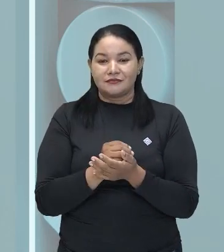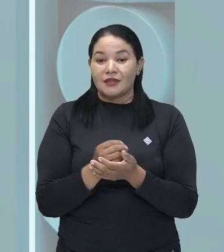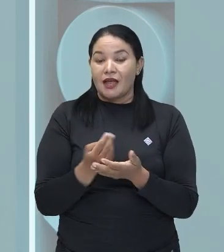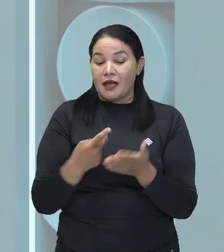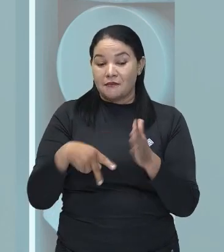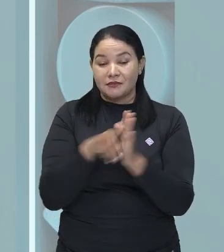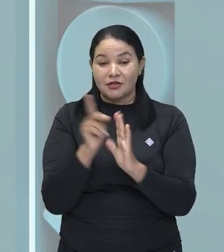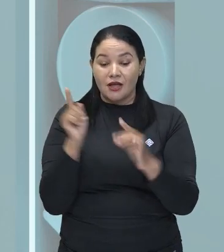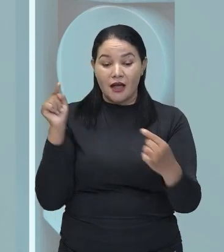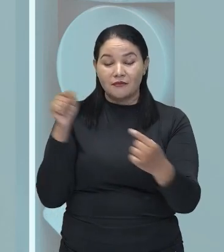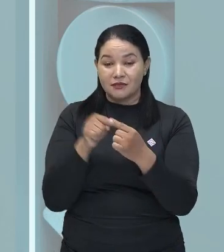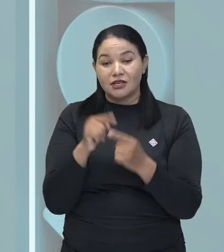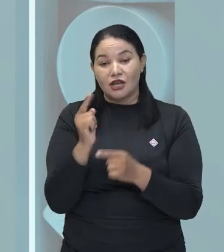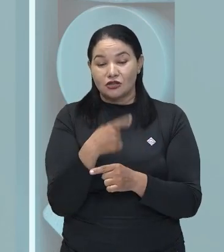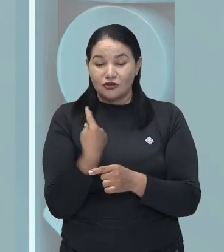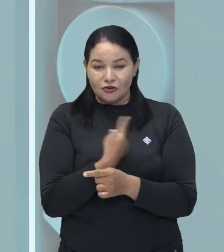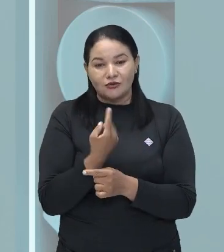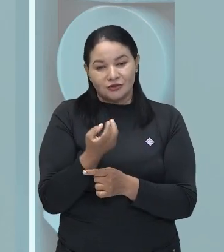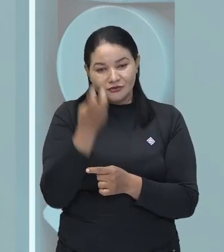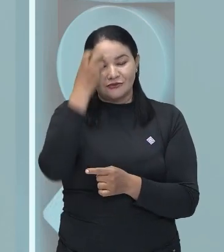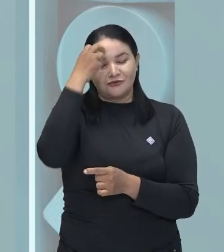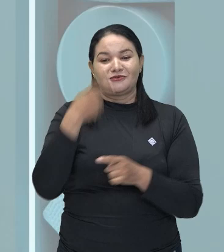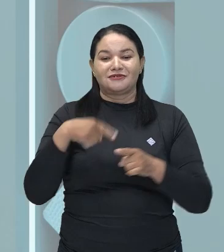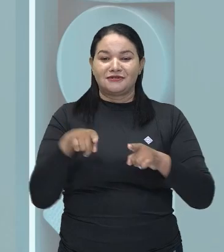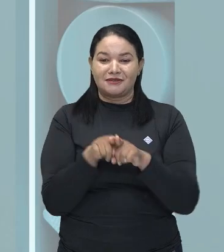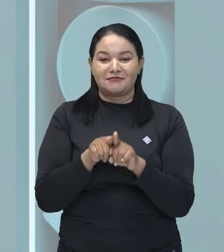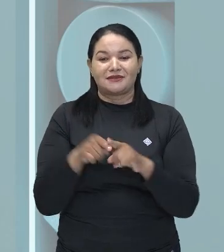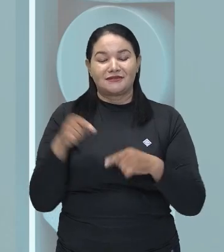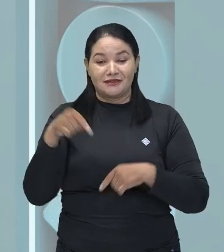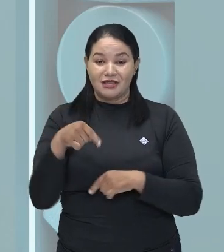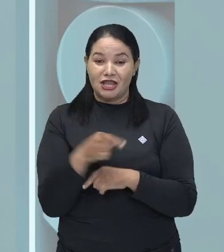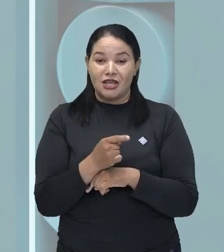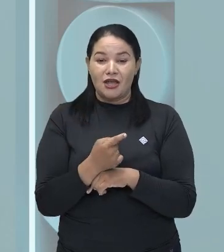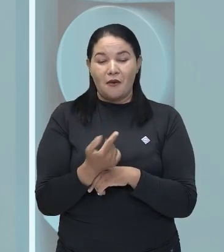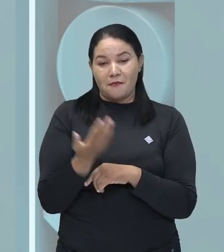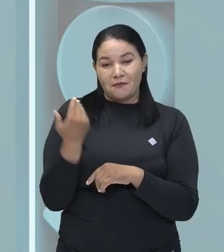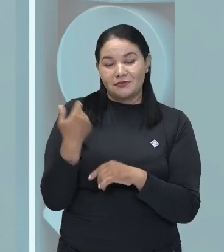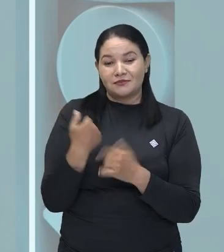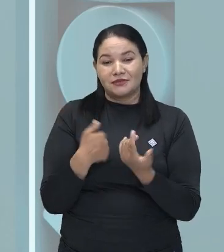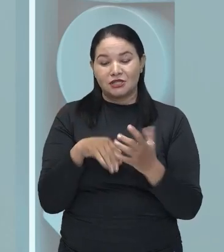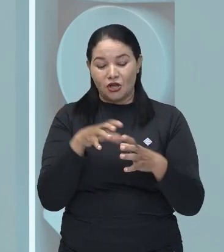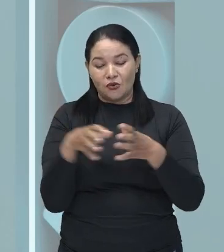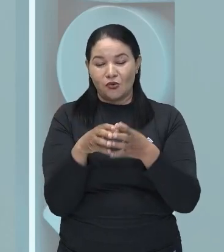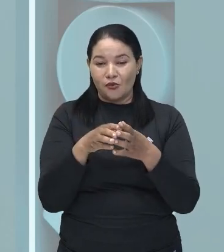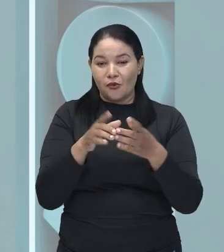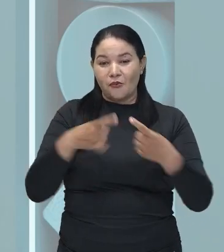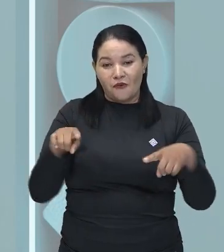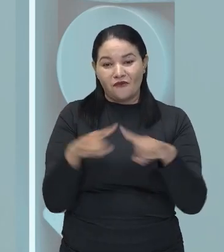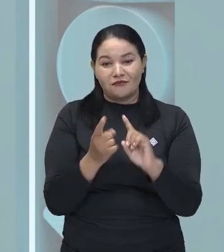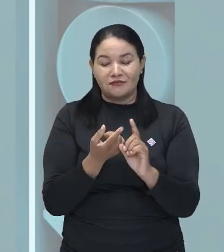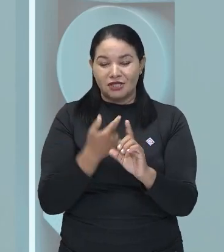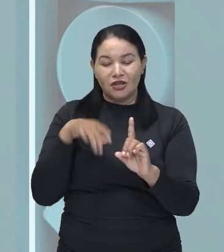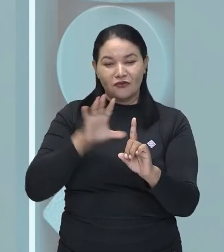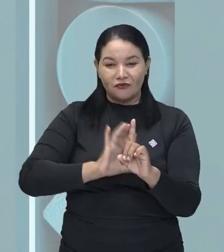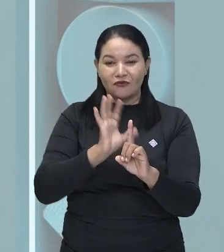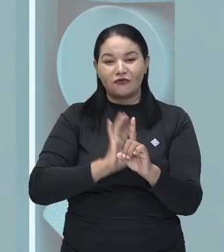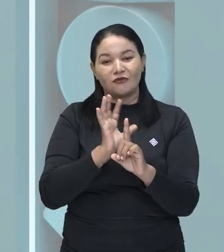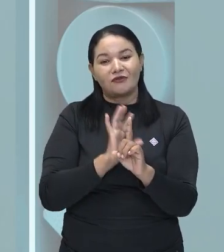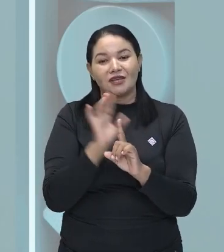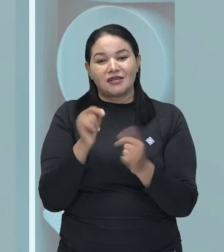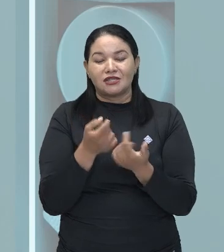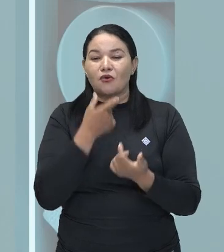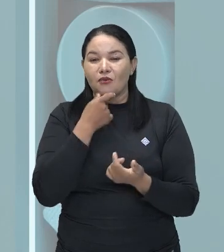cultura. Então, na Jovem Guarda, a gente teve ali elementos da cultura norte-americana, como a gente fez referência, Elvis